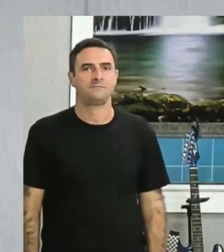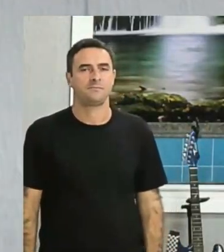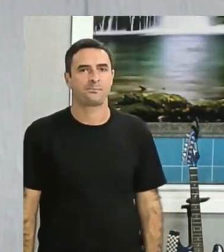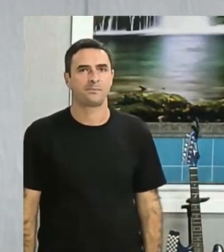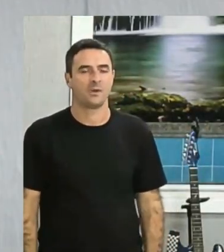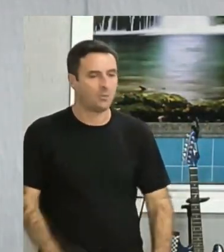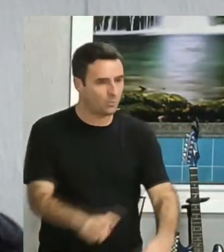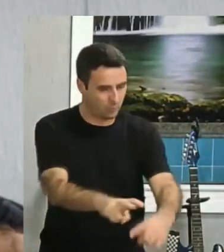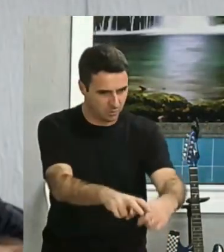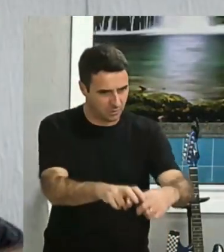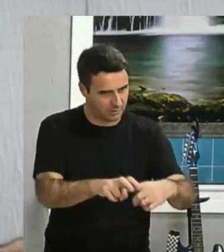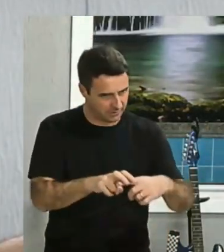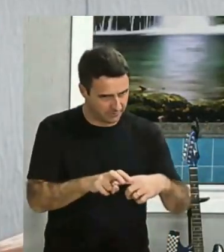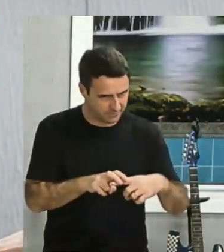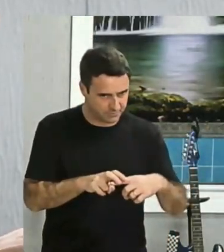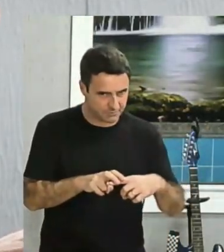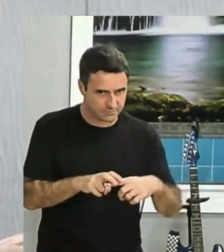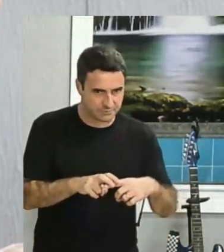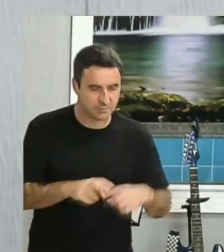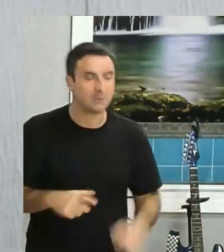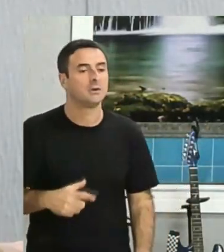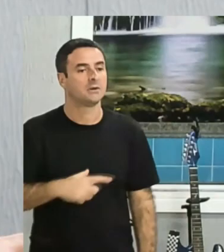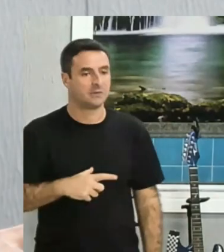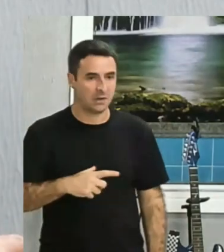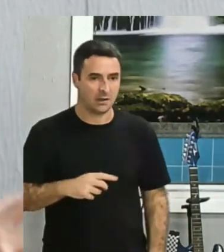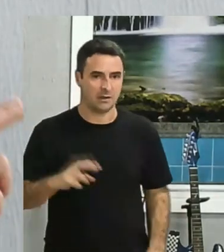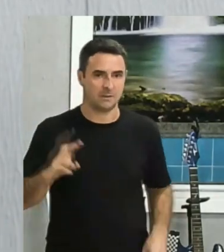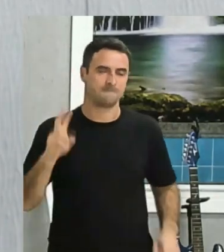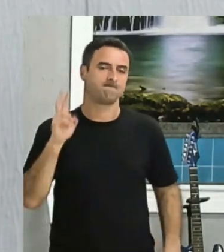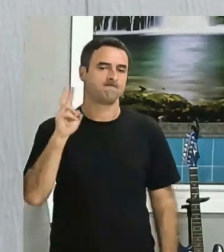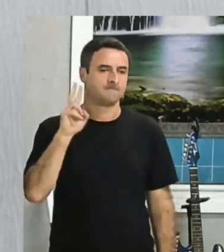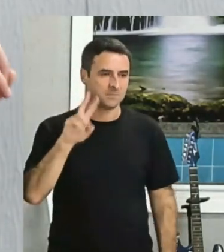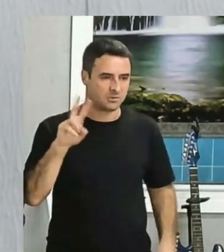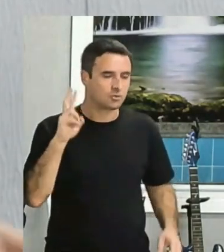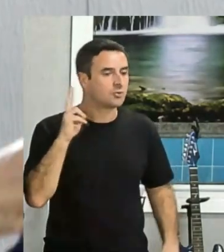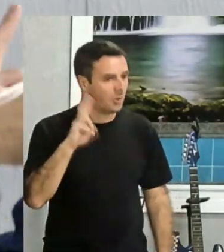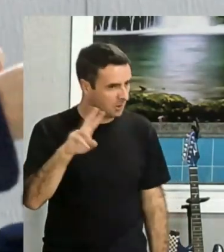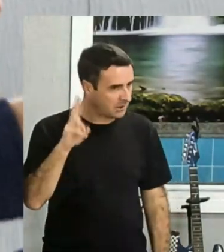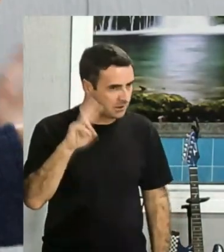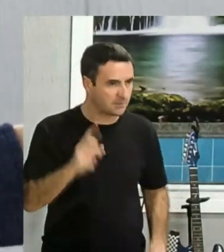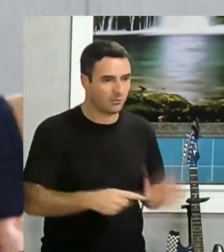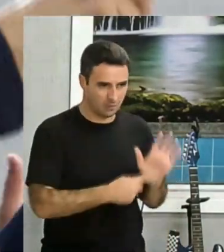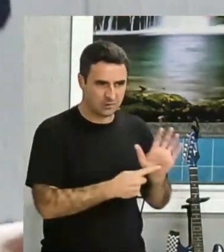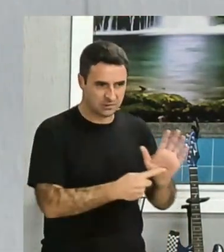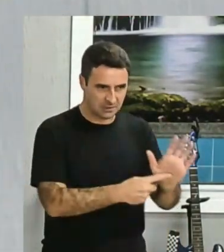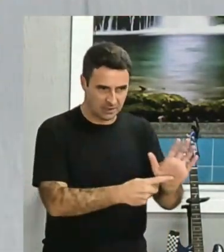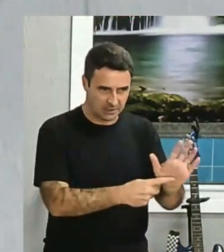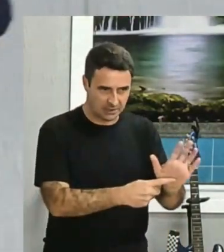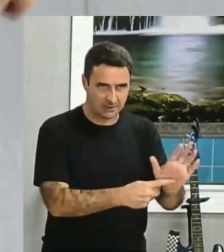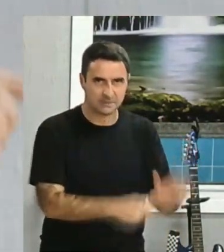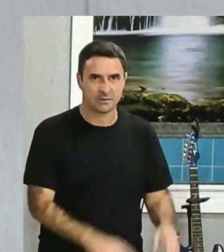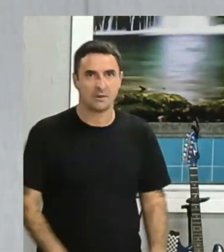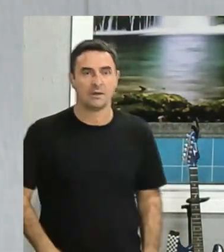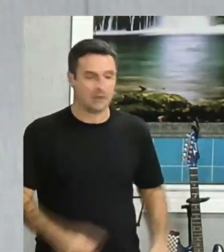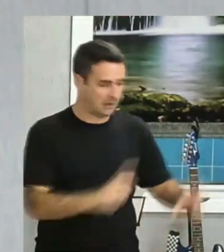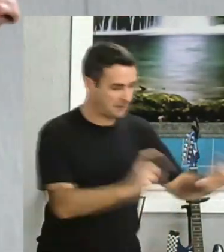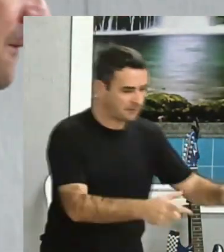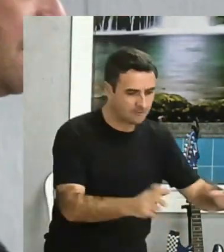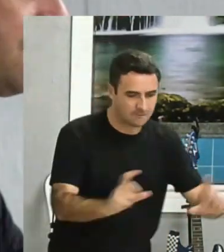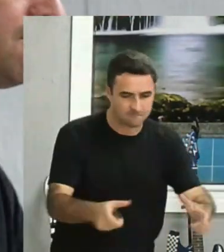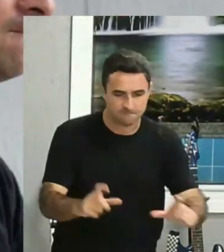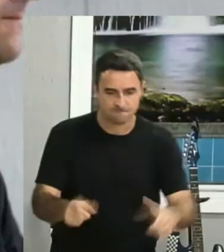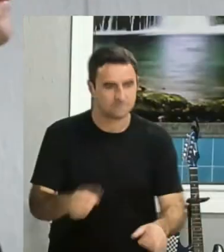Possivelmente, aliás, existem evidências históricas de que, por serem sede, nessas cidades